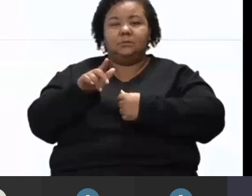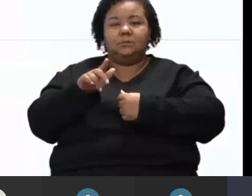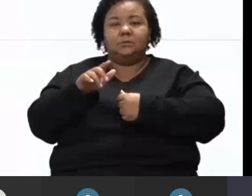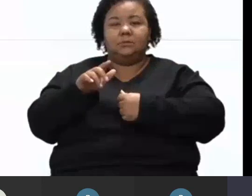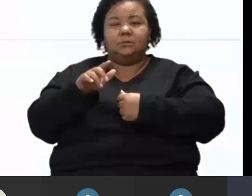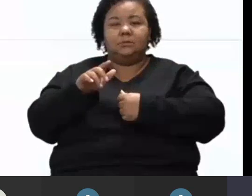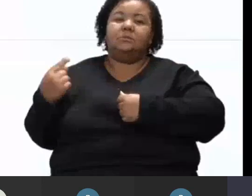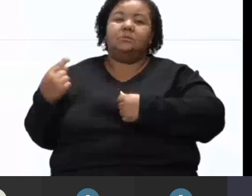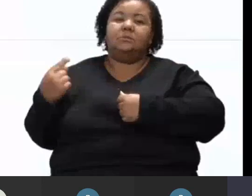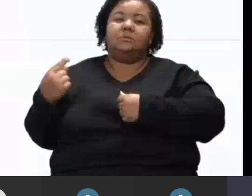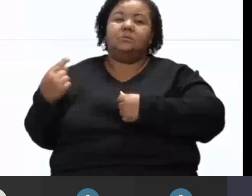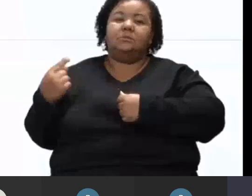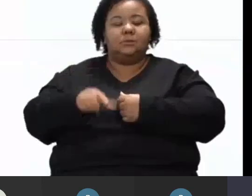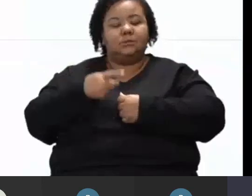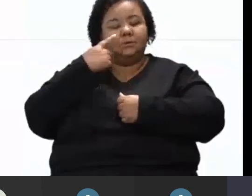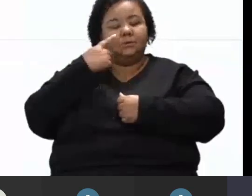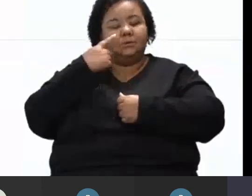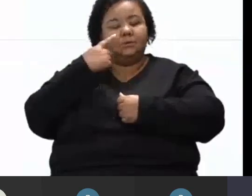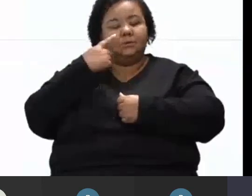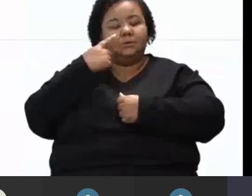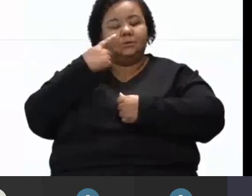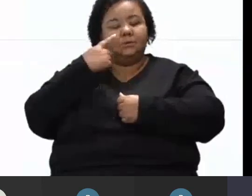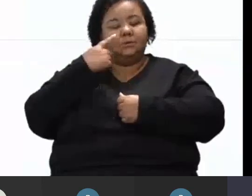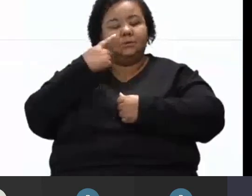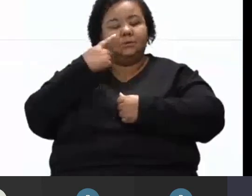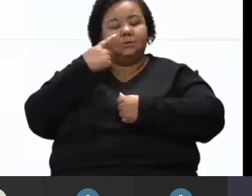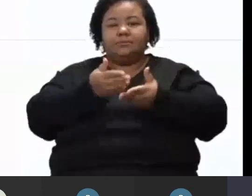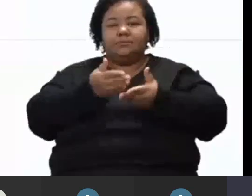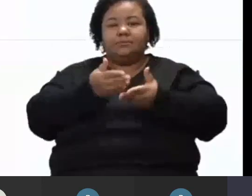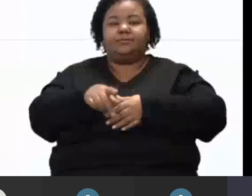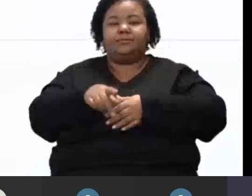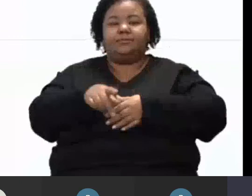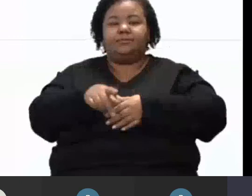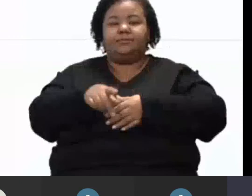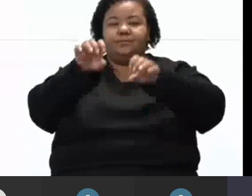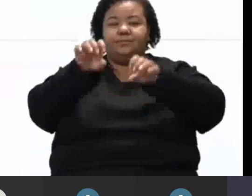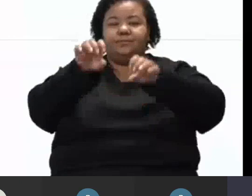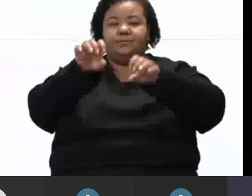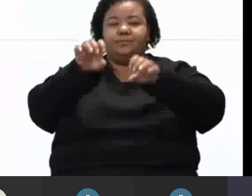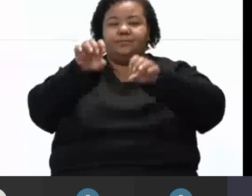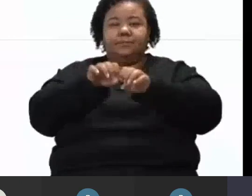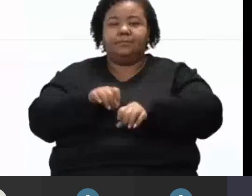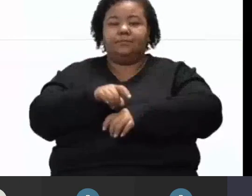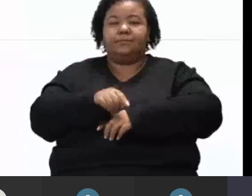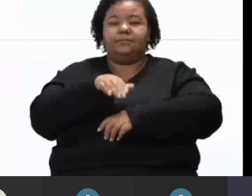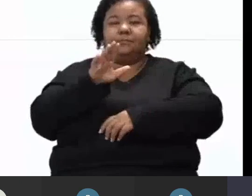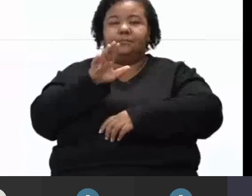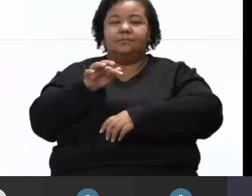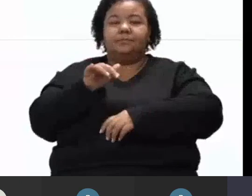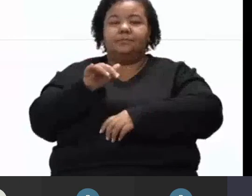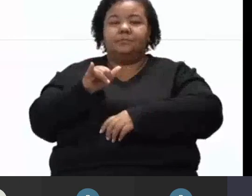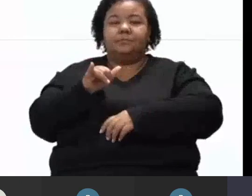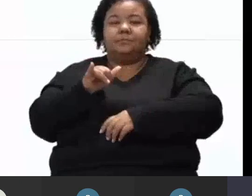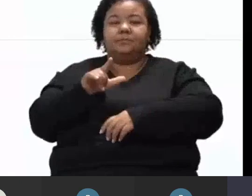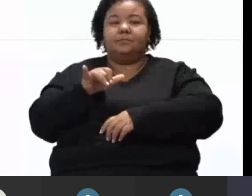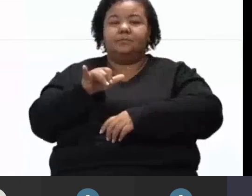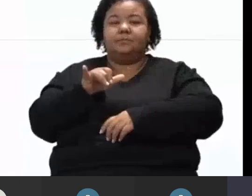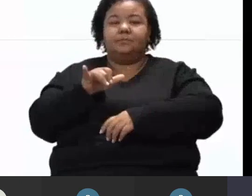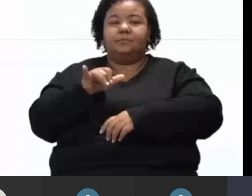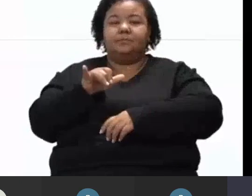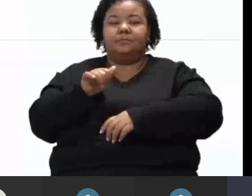conseguimos diferenciar ali o aspergillus e o penicillium pela sua estrutura, que é uma estrutura mais filiada, é